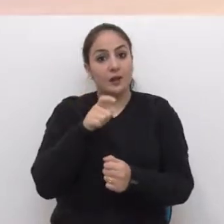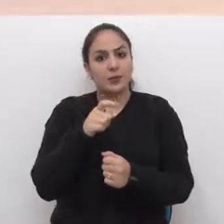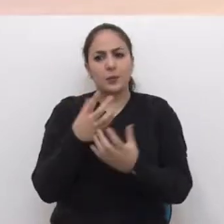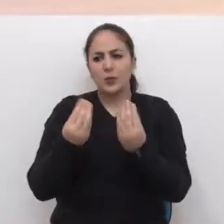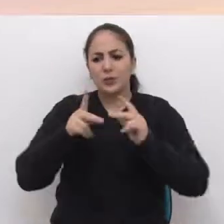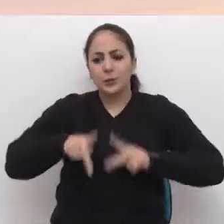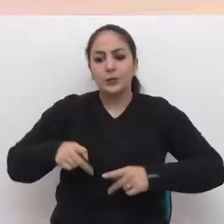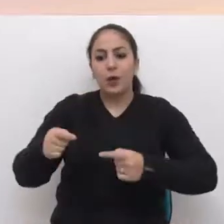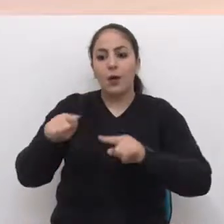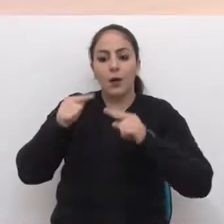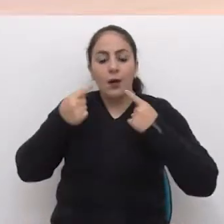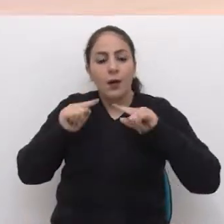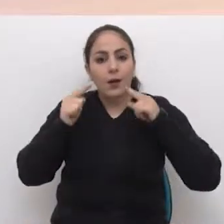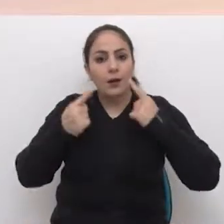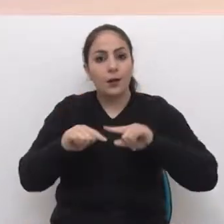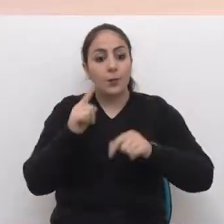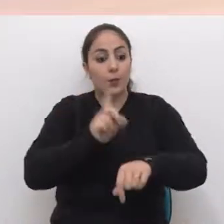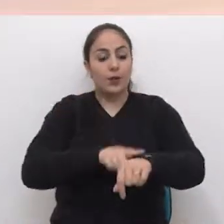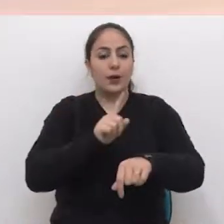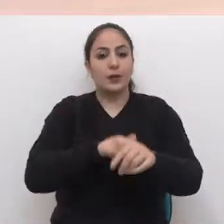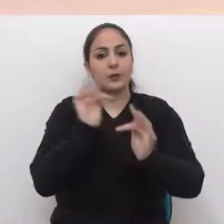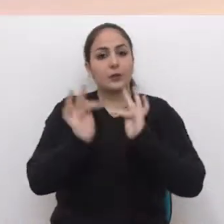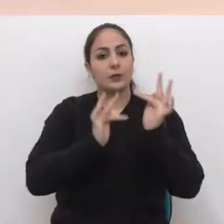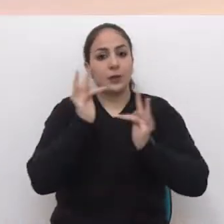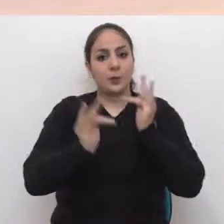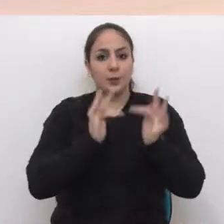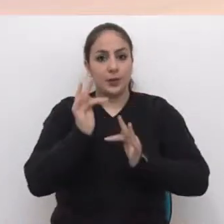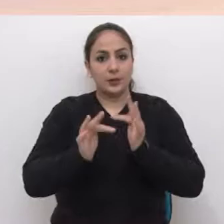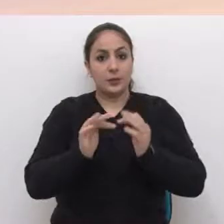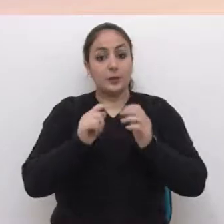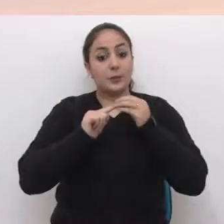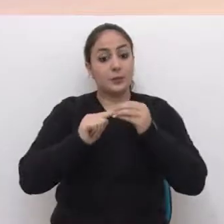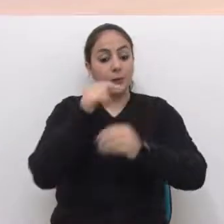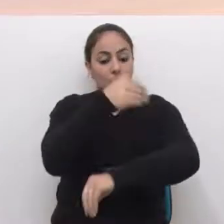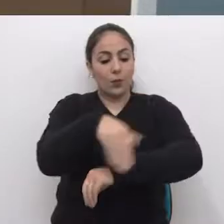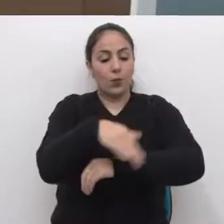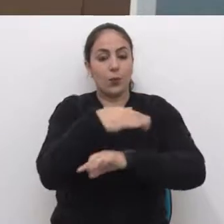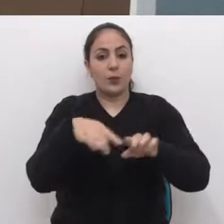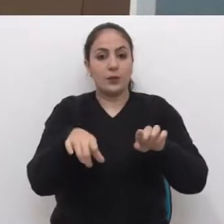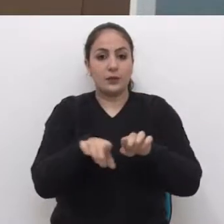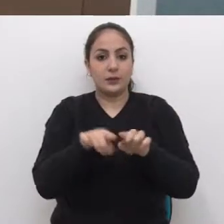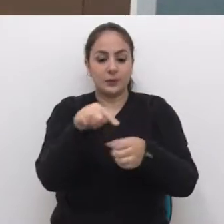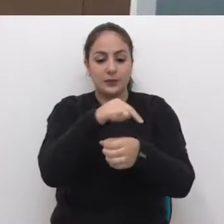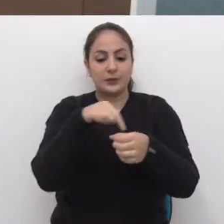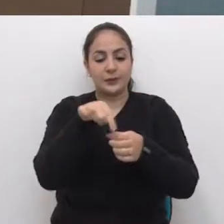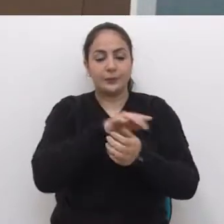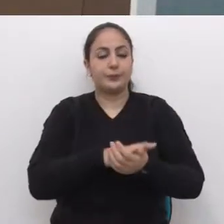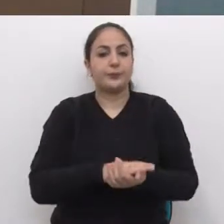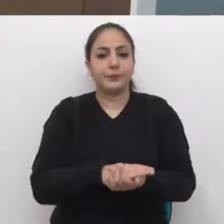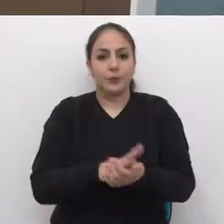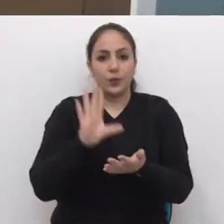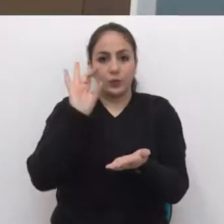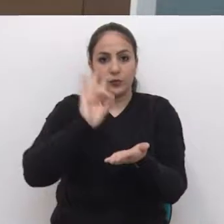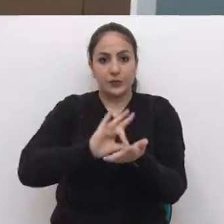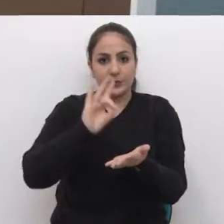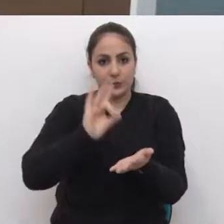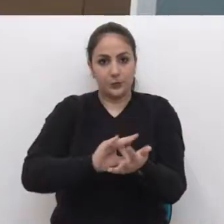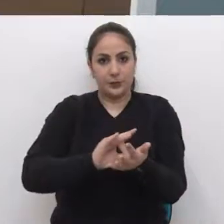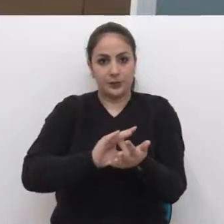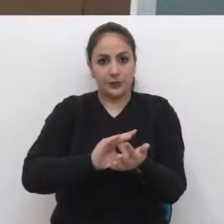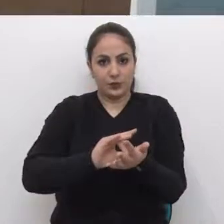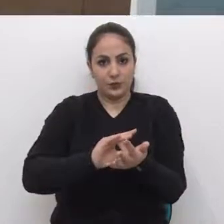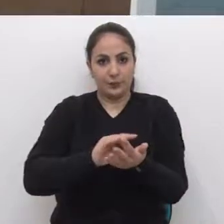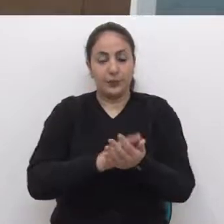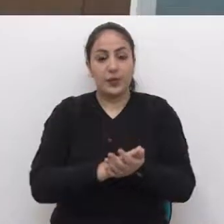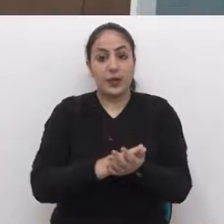de funcionamento dos equipamentos nas principais ruas e avenidas da cidade. Atualmente, as sinaleiras entram na